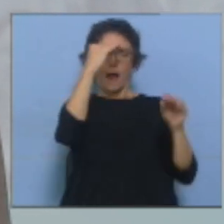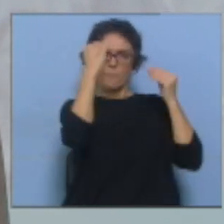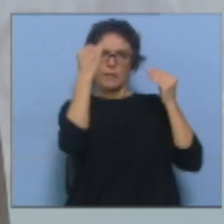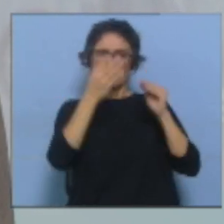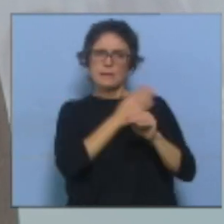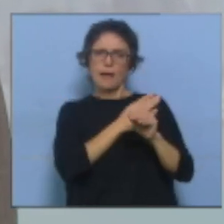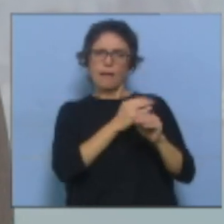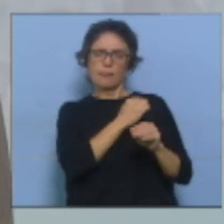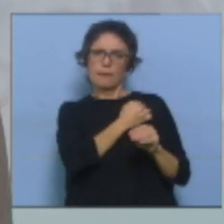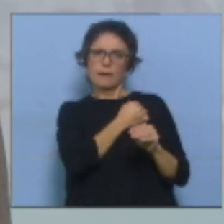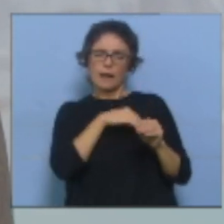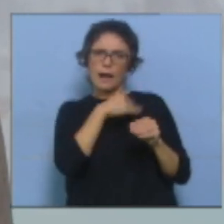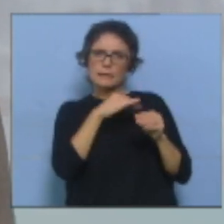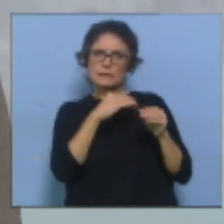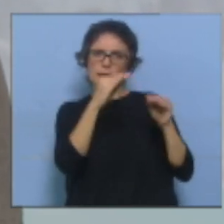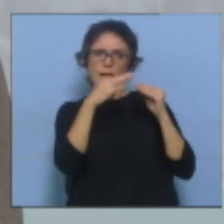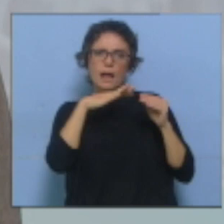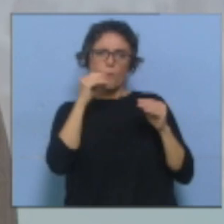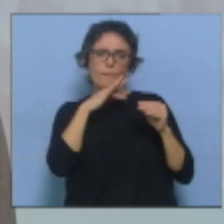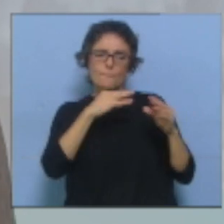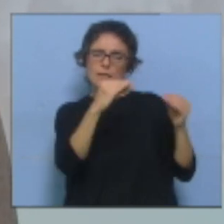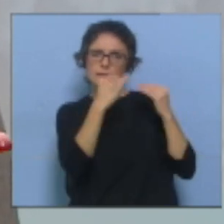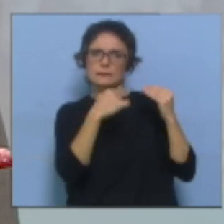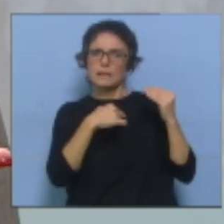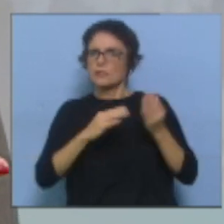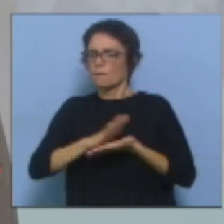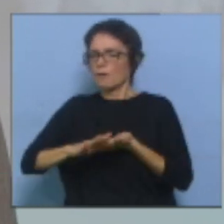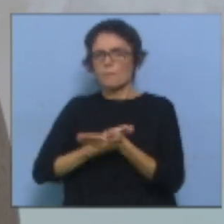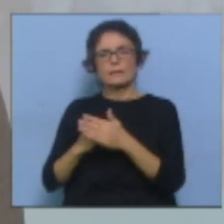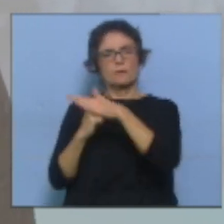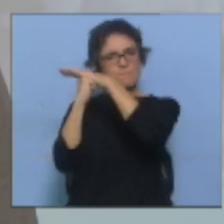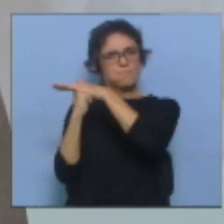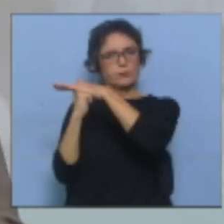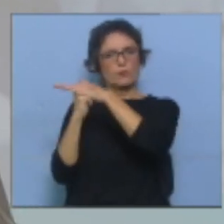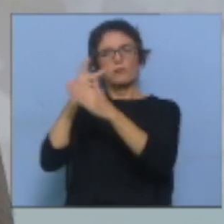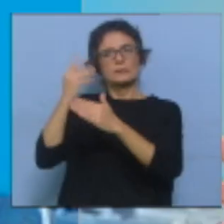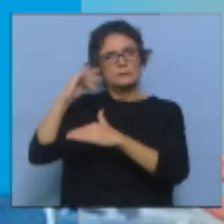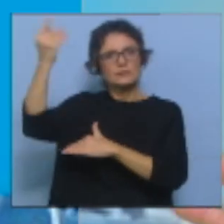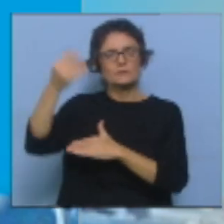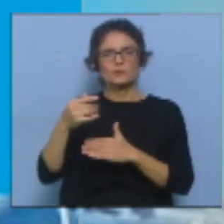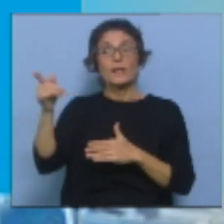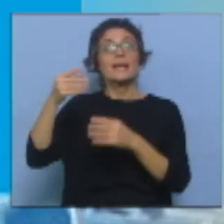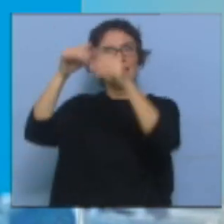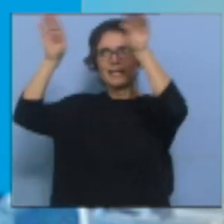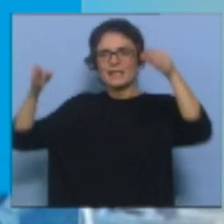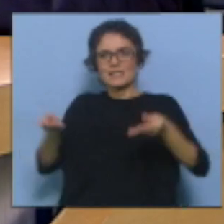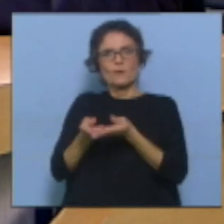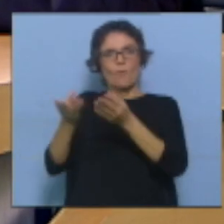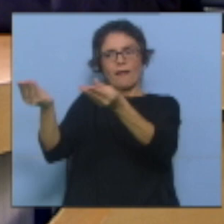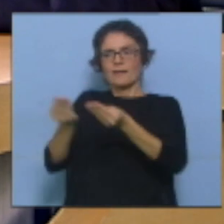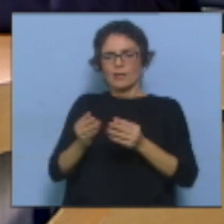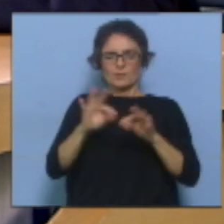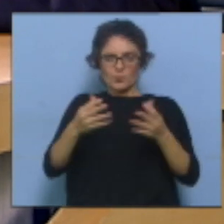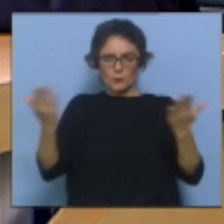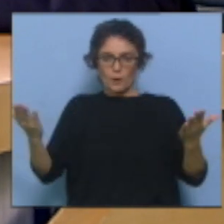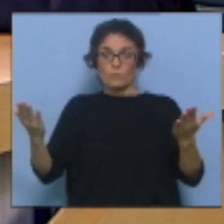pilar de tudo o que depois passou na vida deles. Não sei por que razão é que os meus filhos nos ofereceram com estas palavras, portanto, um bocadinho... Está lá na nossa